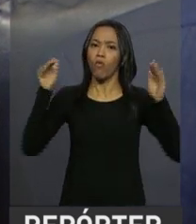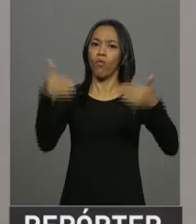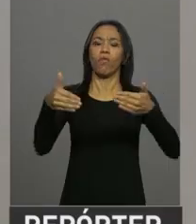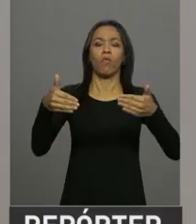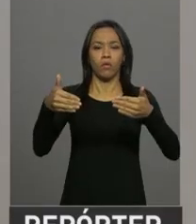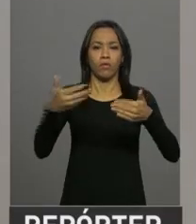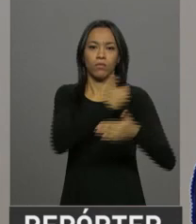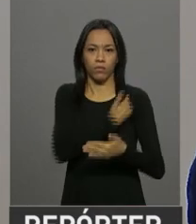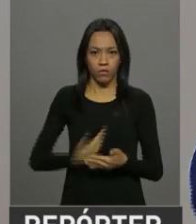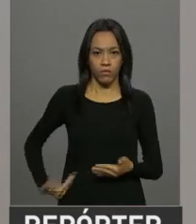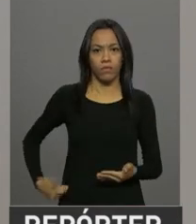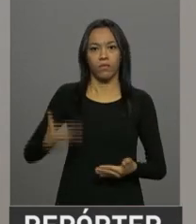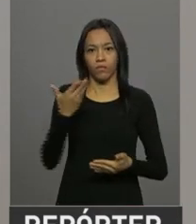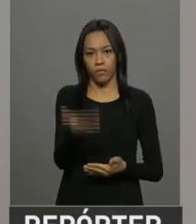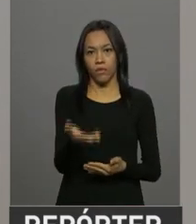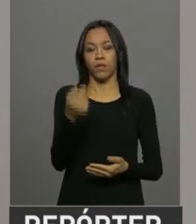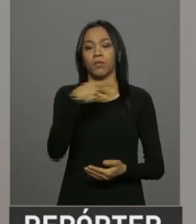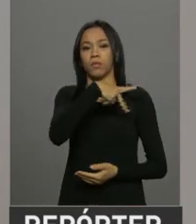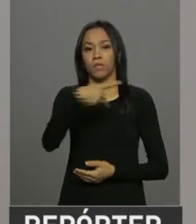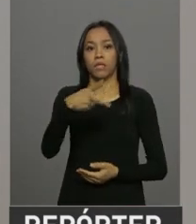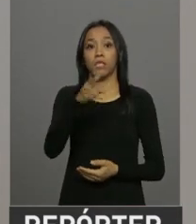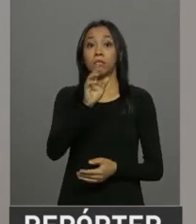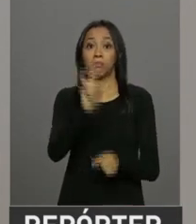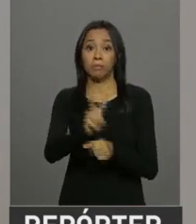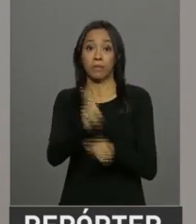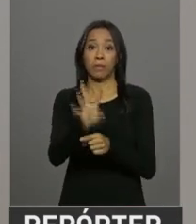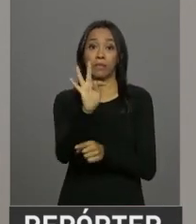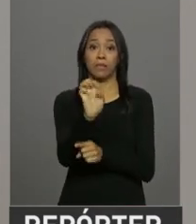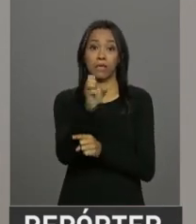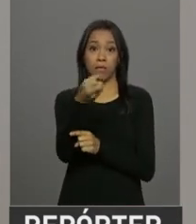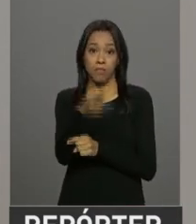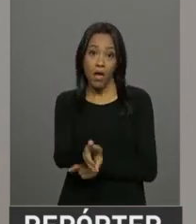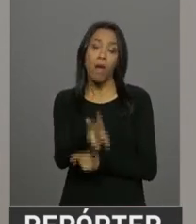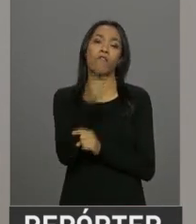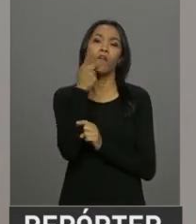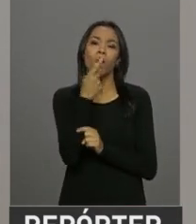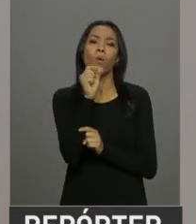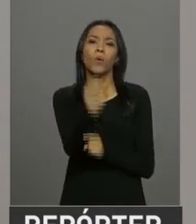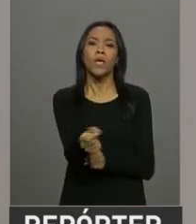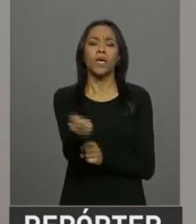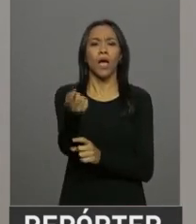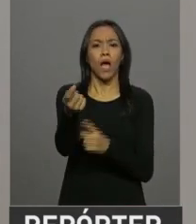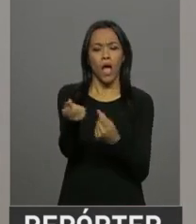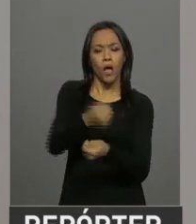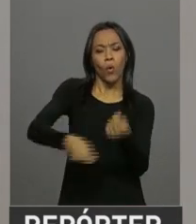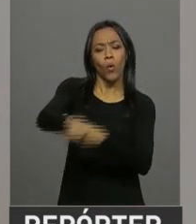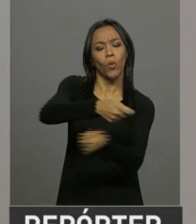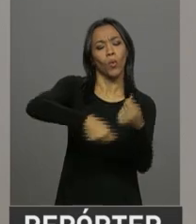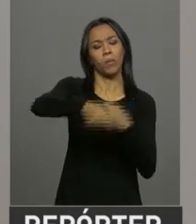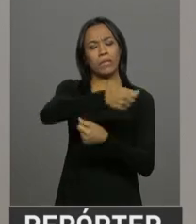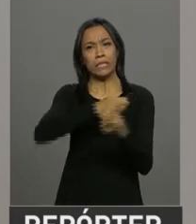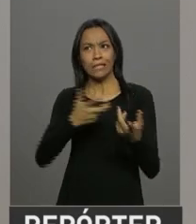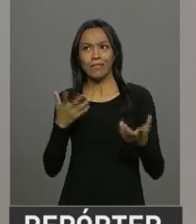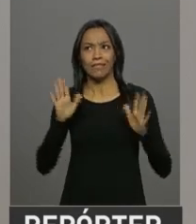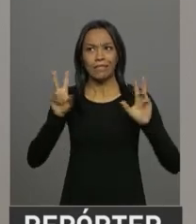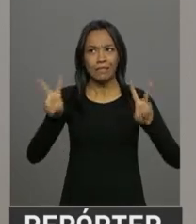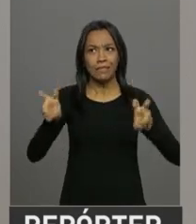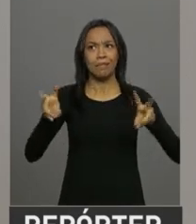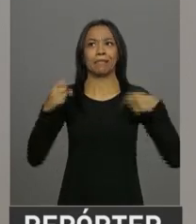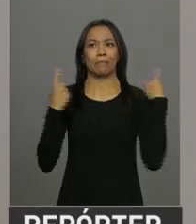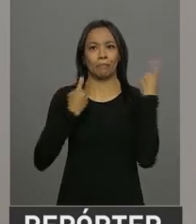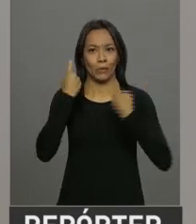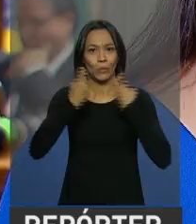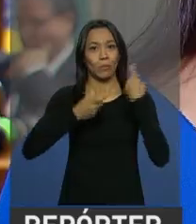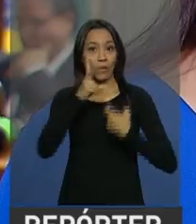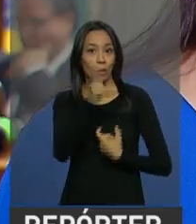Temer o ministro destacou que a queda do investimento do emprego e da oferta da economia são pontos que preocupam assim